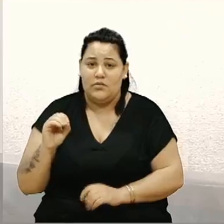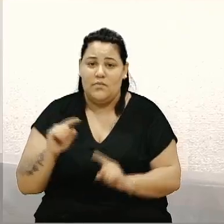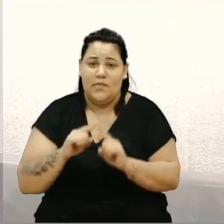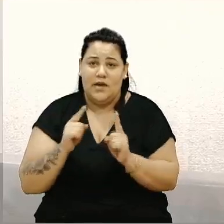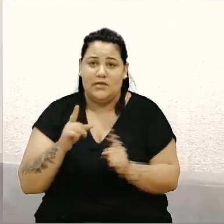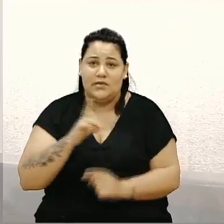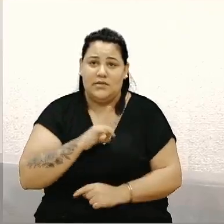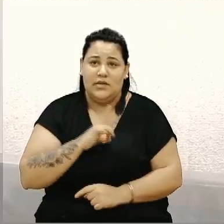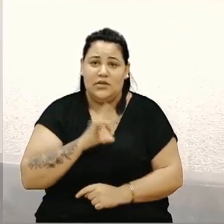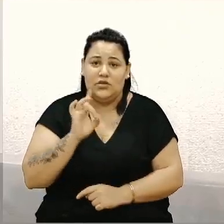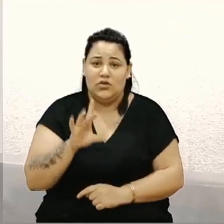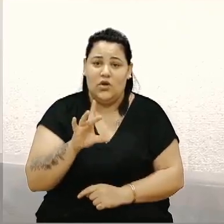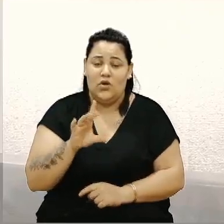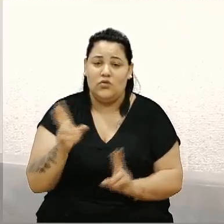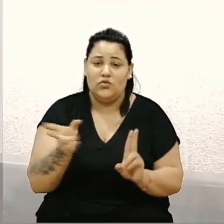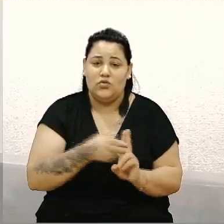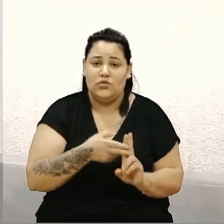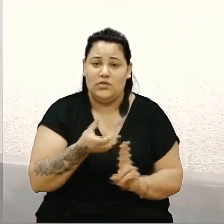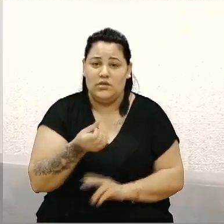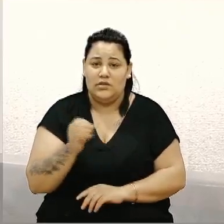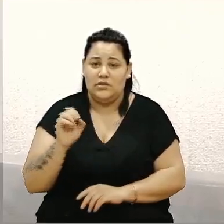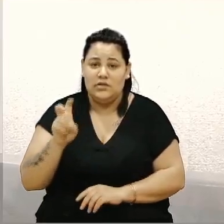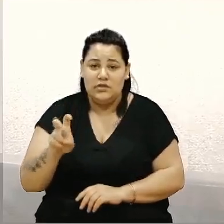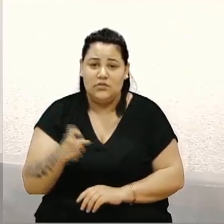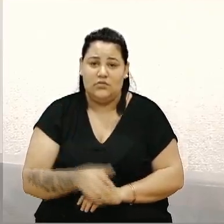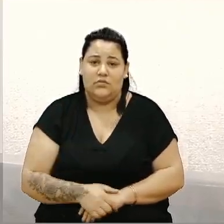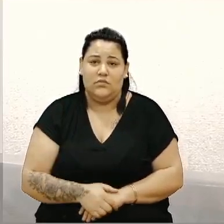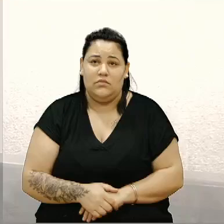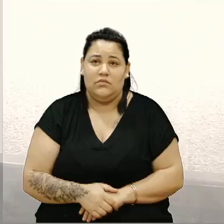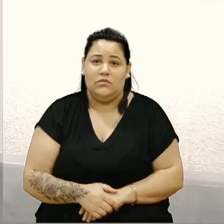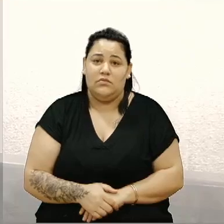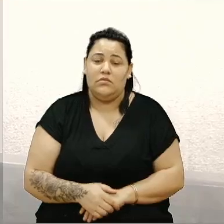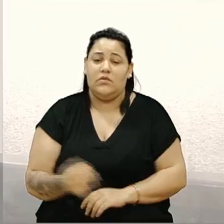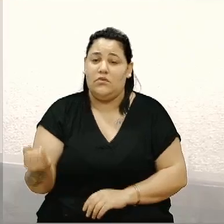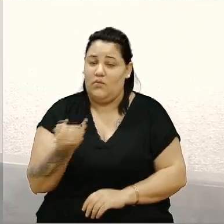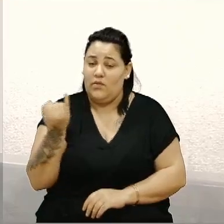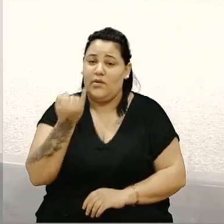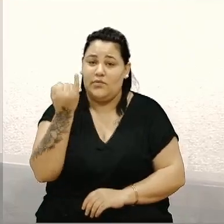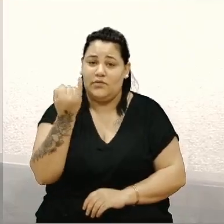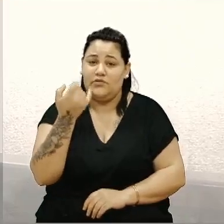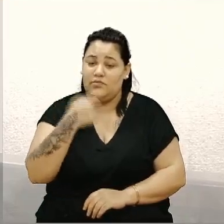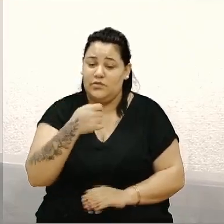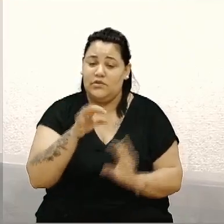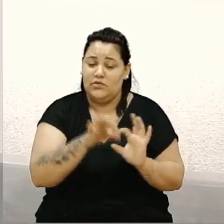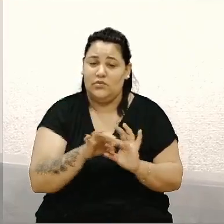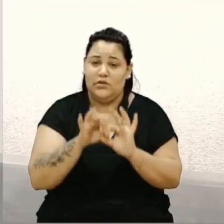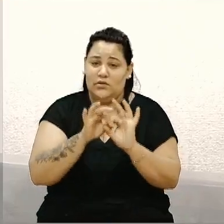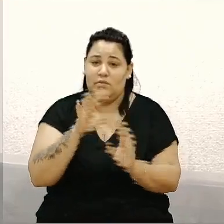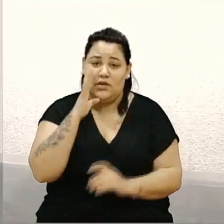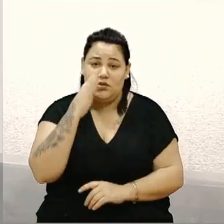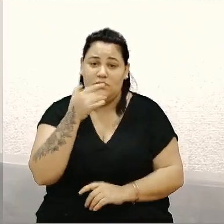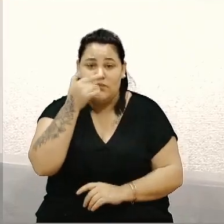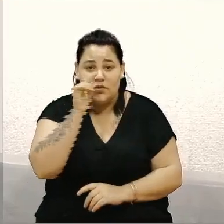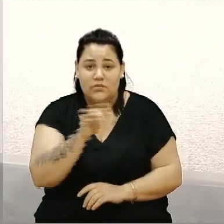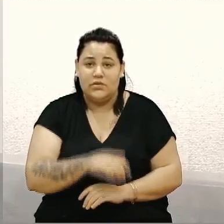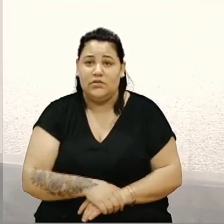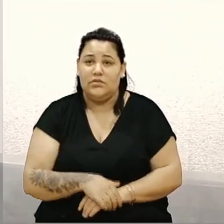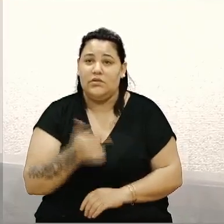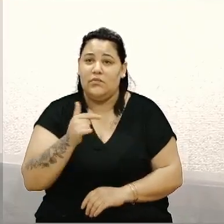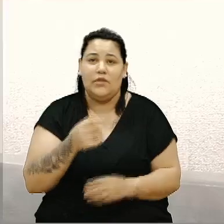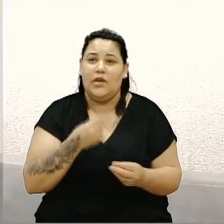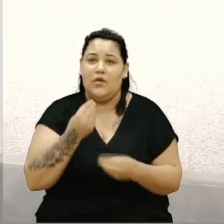só com cartões SUS 605. Então é importante isso, e nós precisamos de união agora para resolver. Não tem como acolher